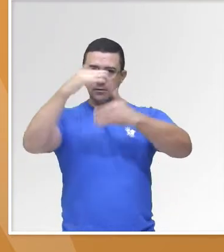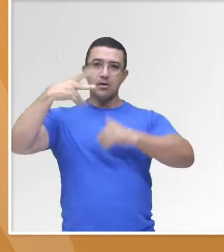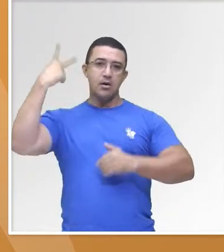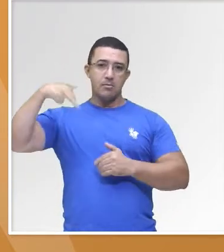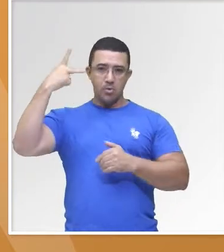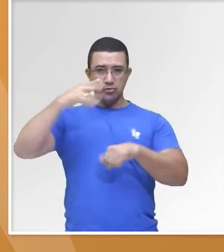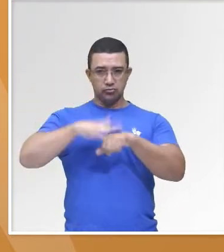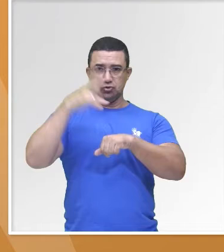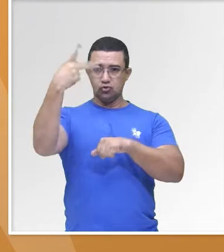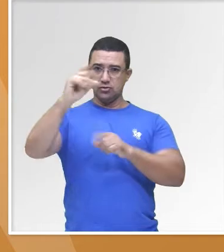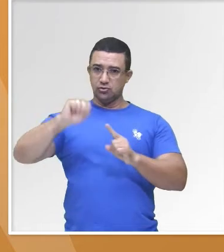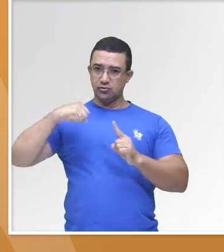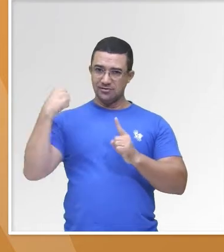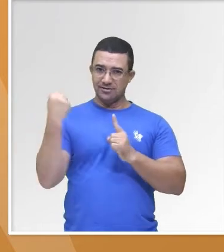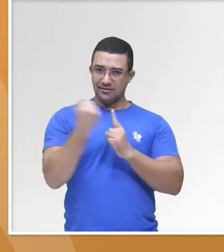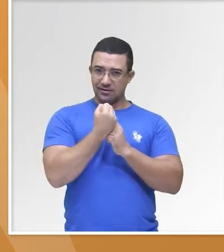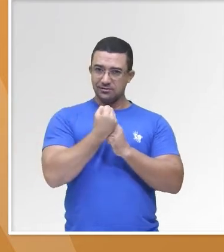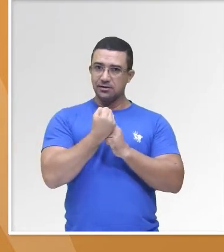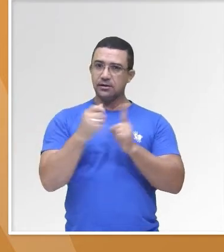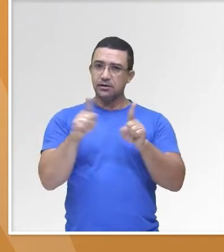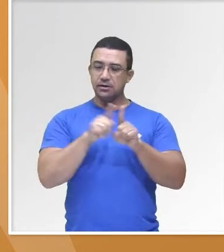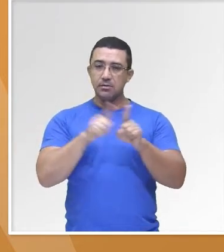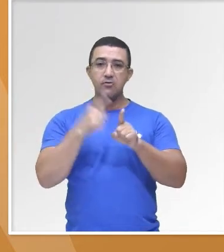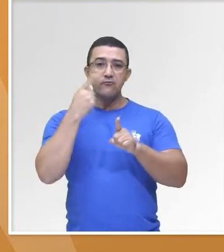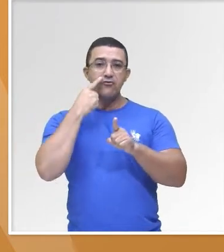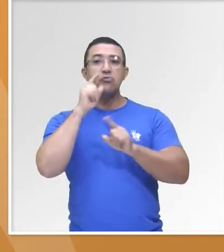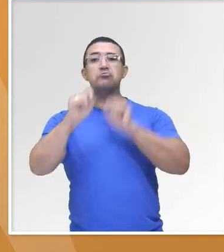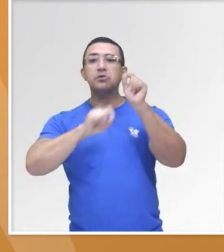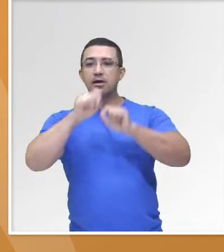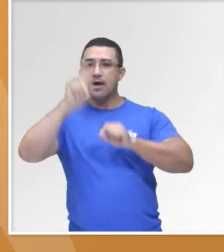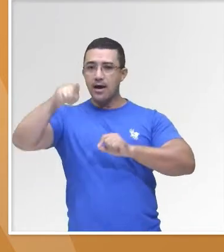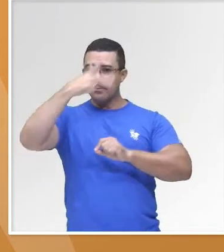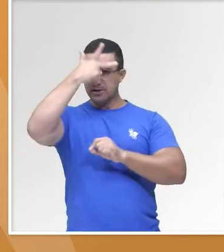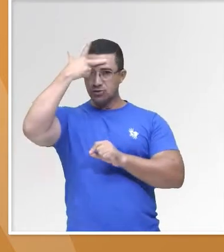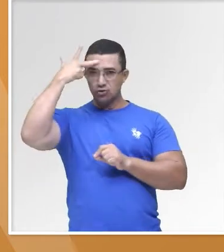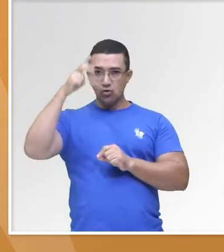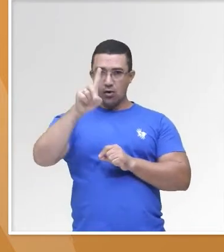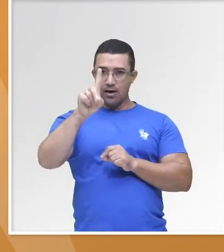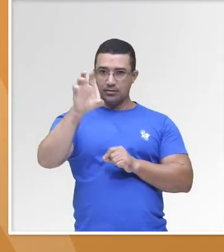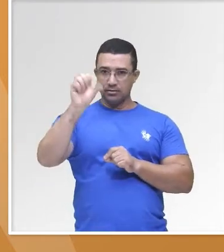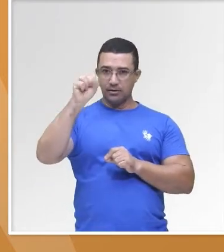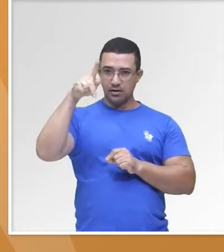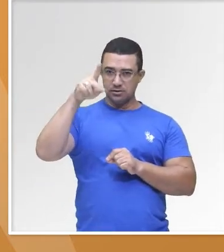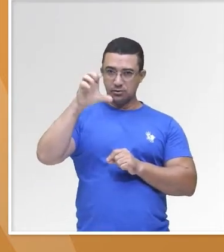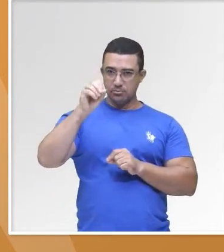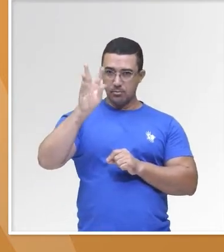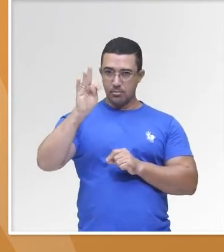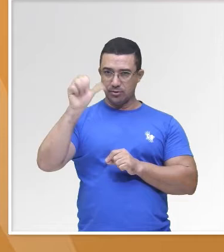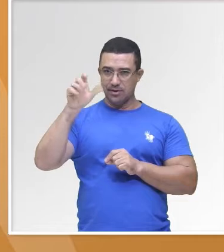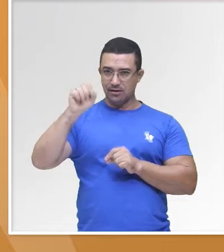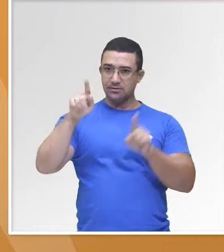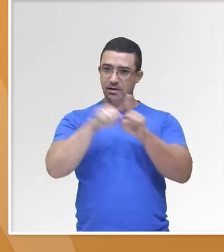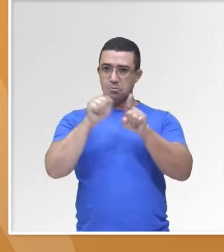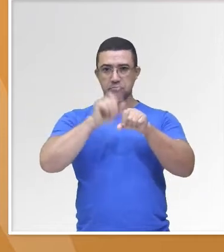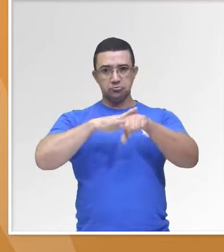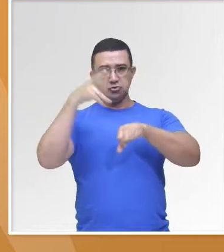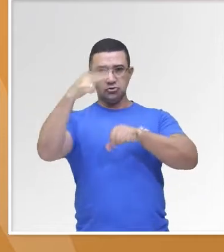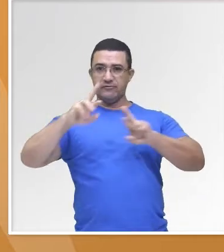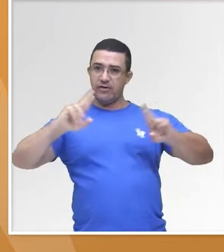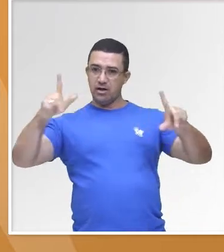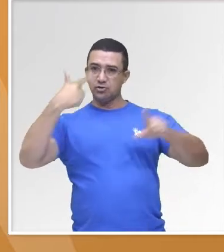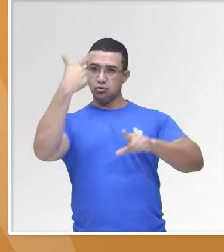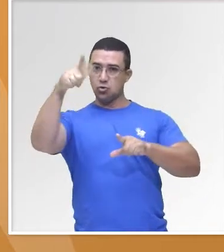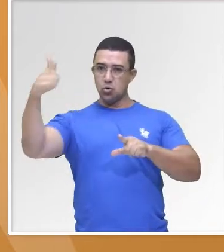sua sociedade, bem como identificar os déspotas esclarecidos e sua diferenciação de